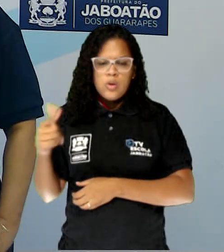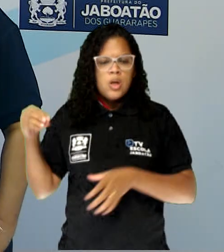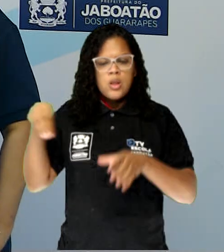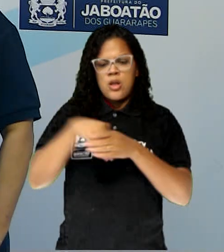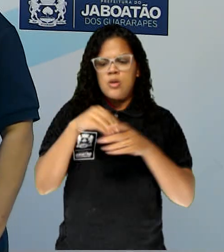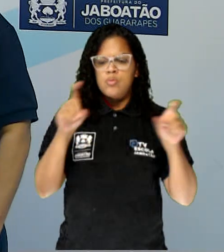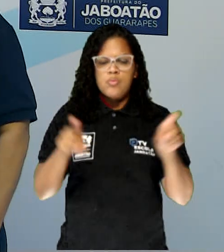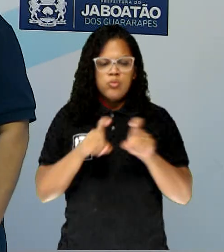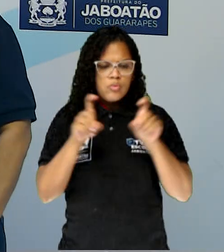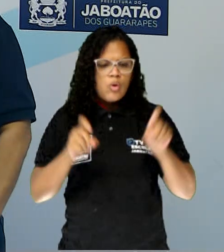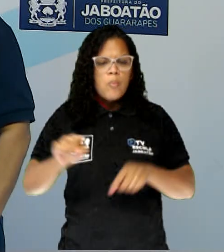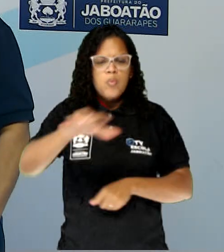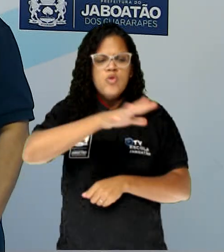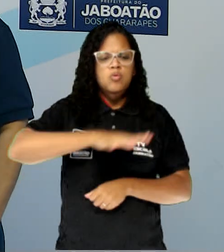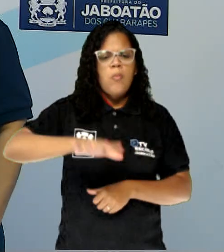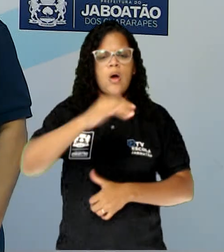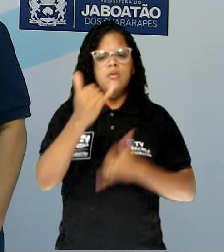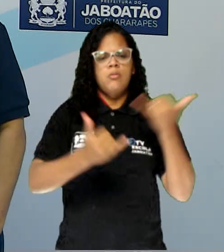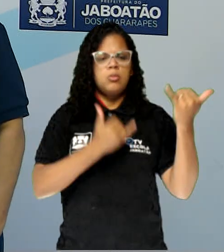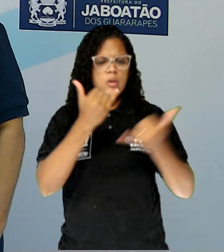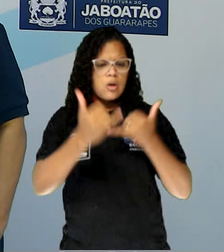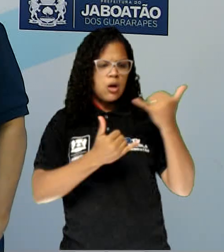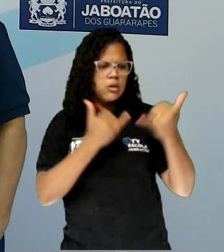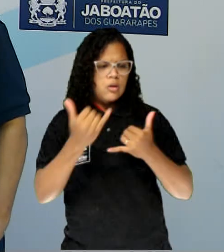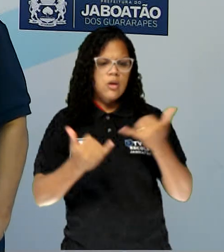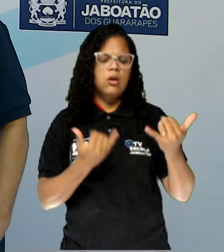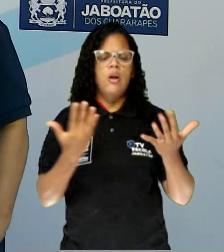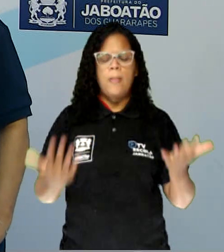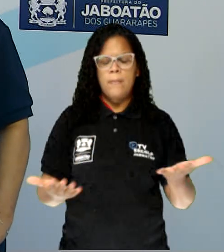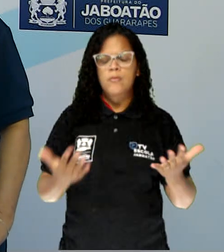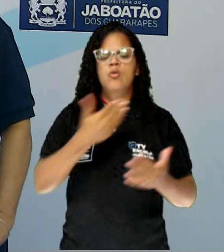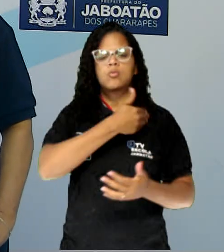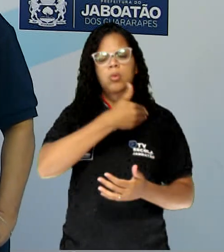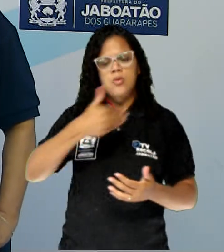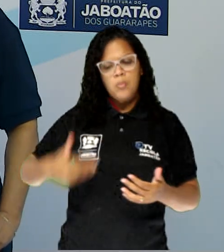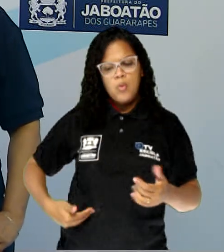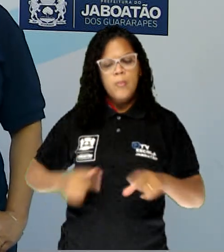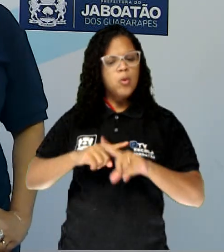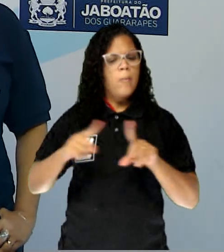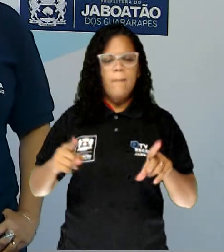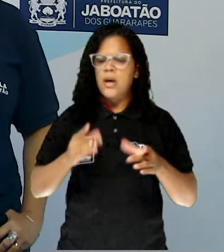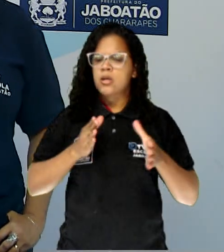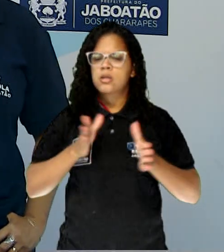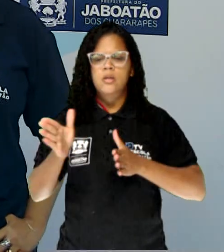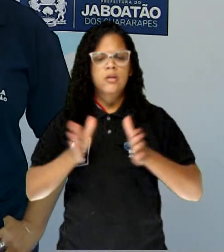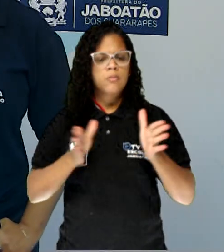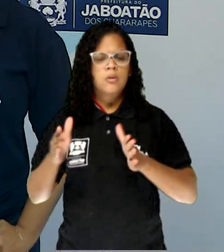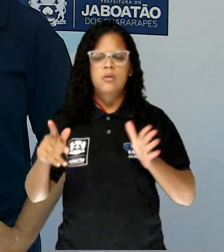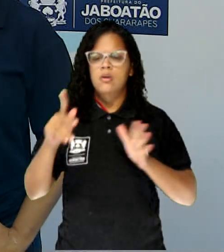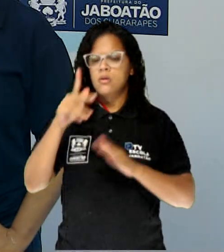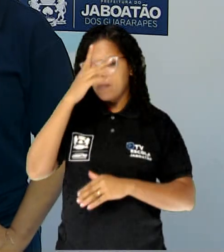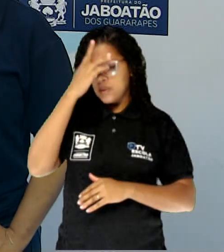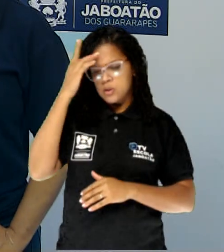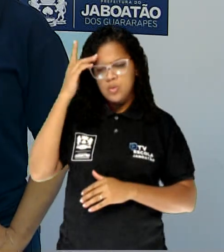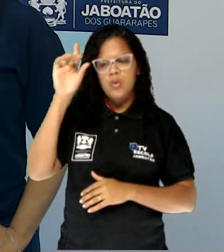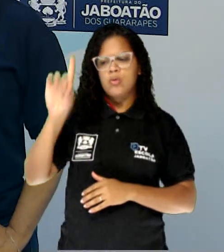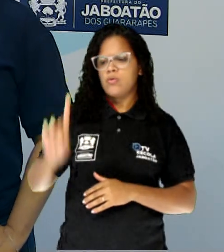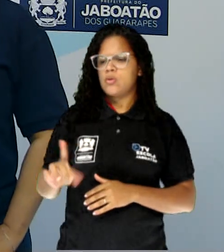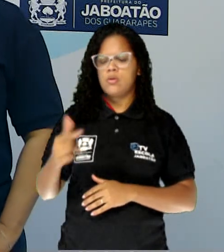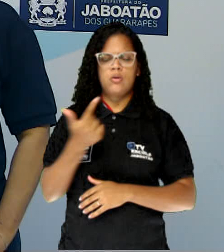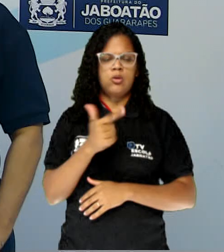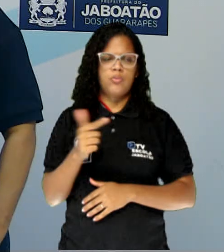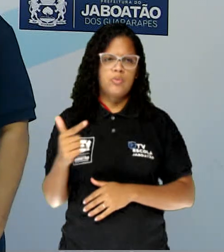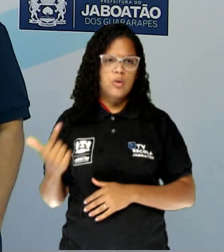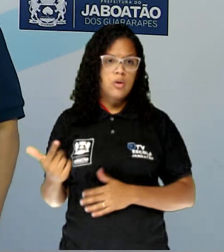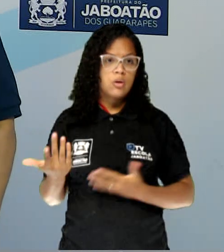eu percebo que o shopping é um espaço privado, mas não dá uma certa acessibilidade às crianças com deficiência.